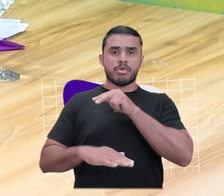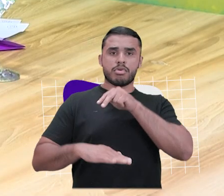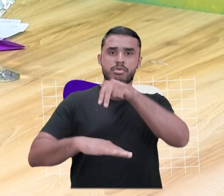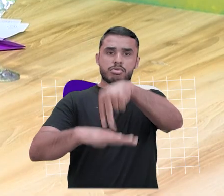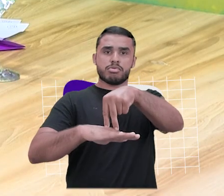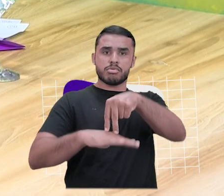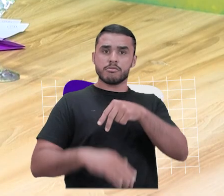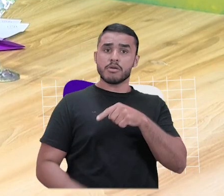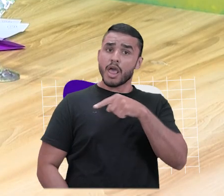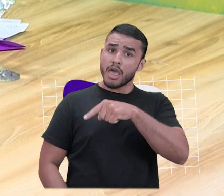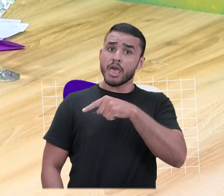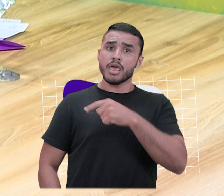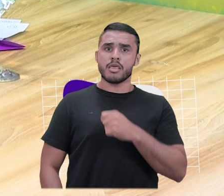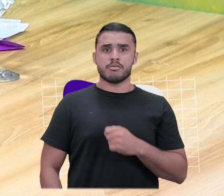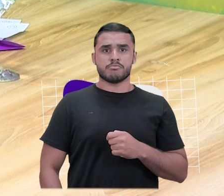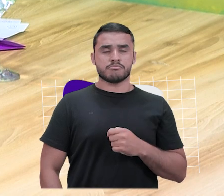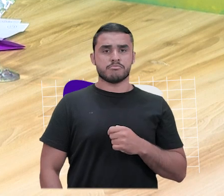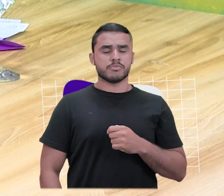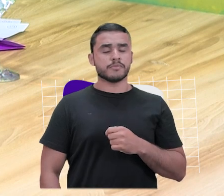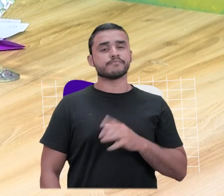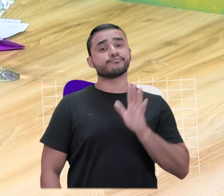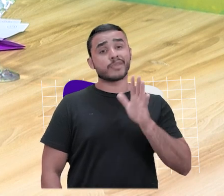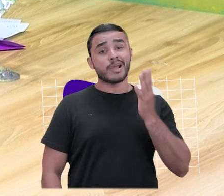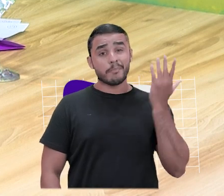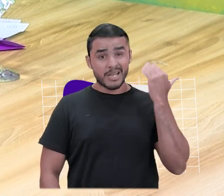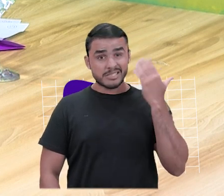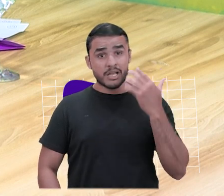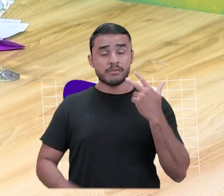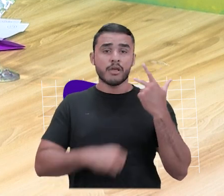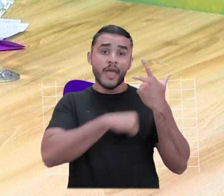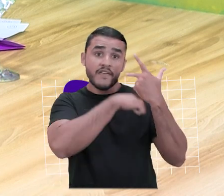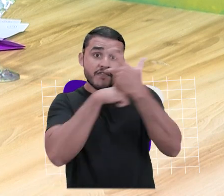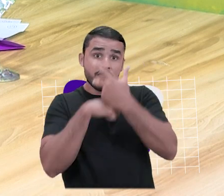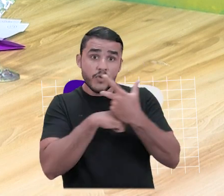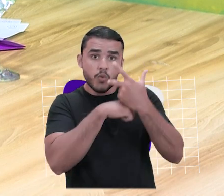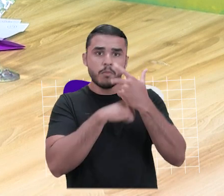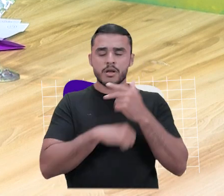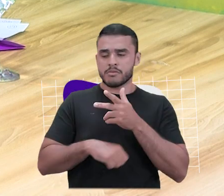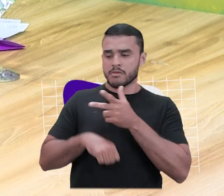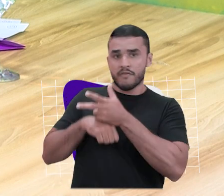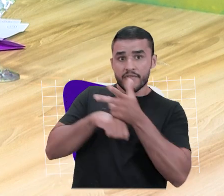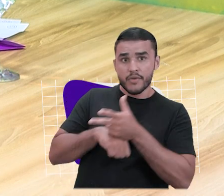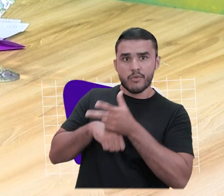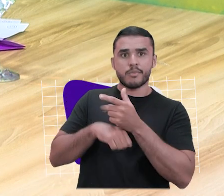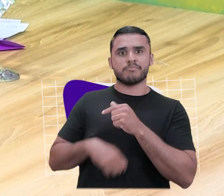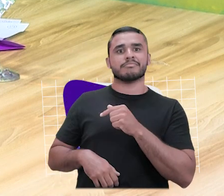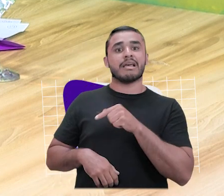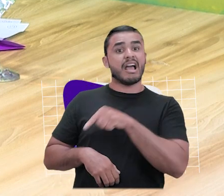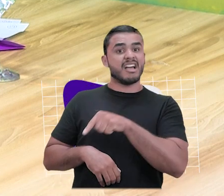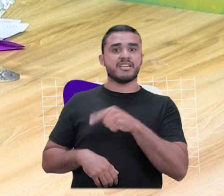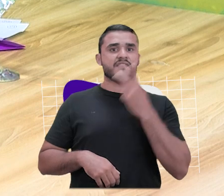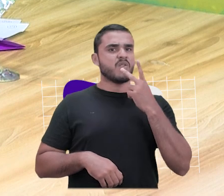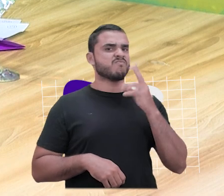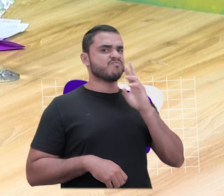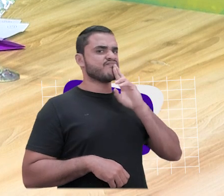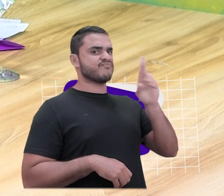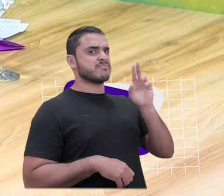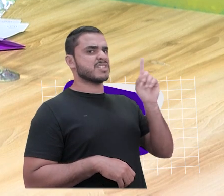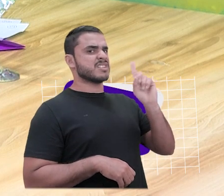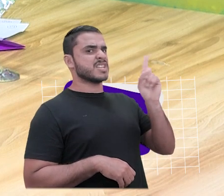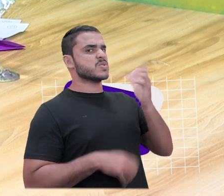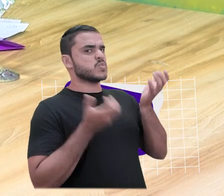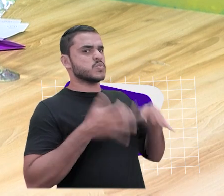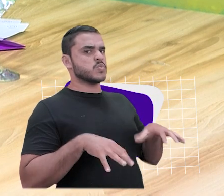fase que ele disse, mamãe, eu não quero mais filmar. Tudo certo. Perfeito, respeito.